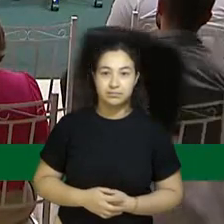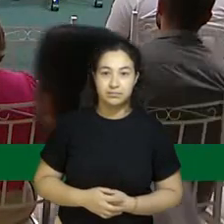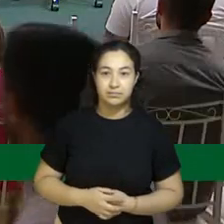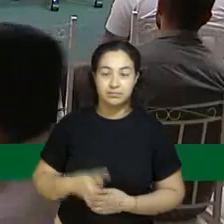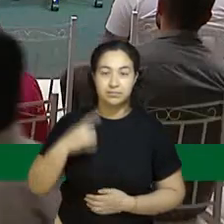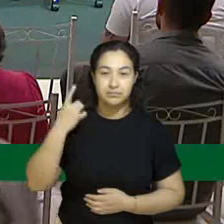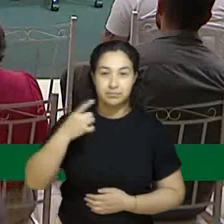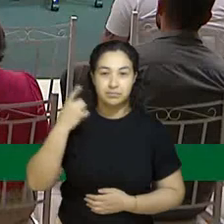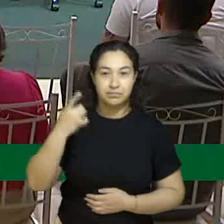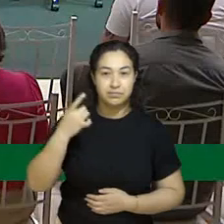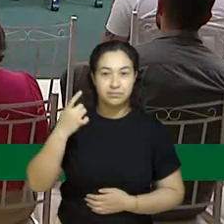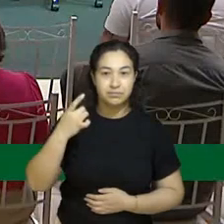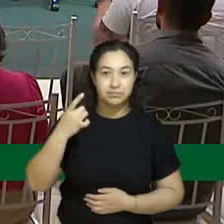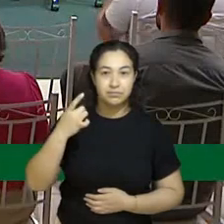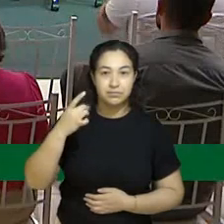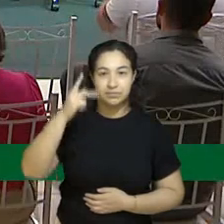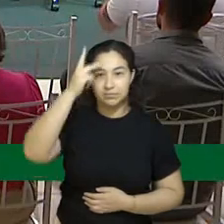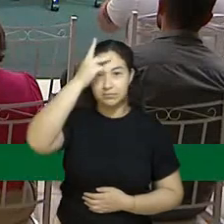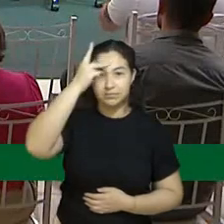Deputada Paulinha.